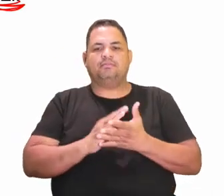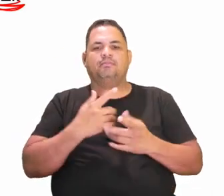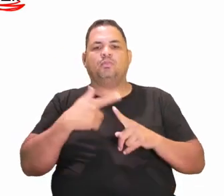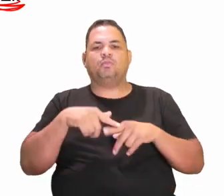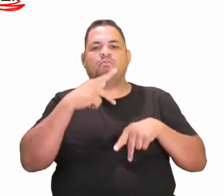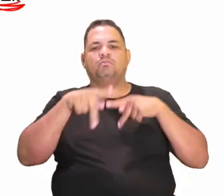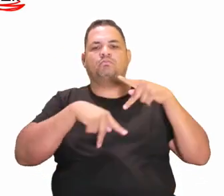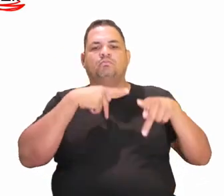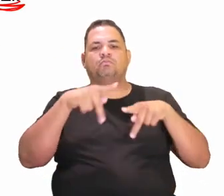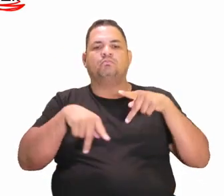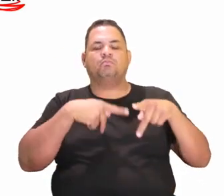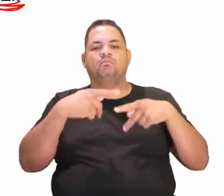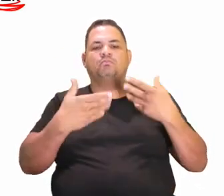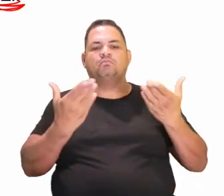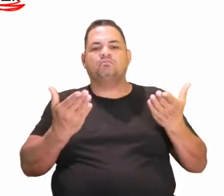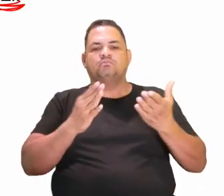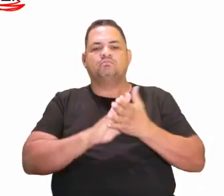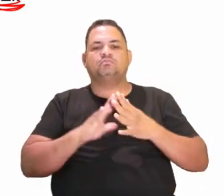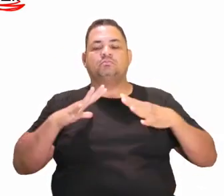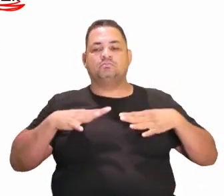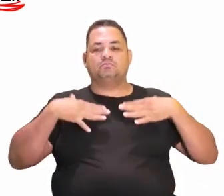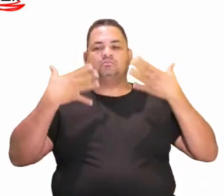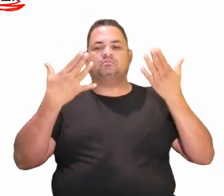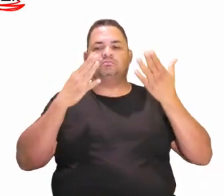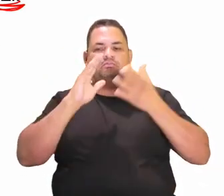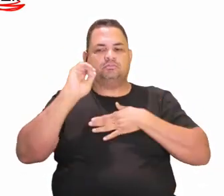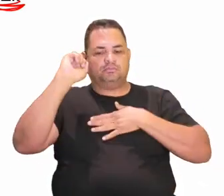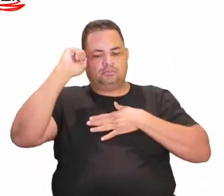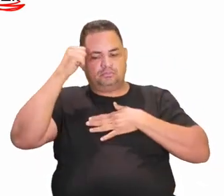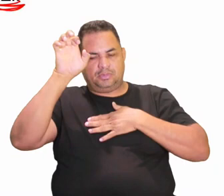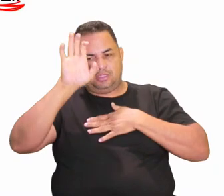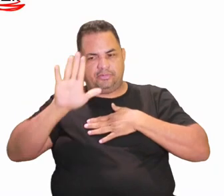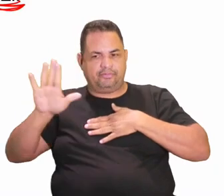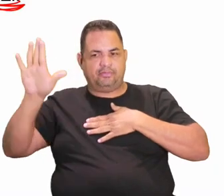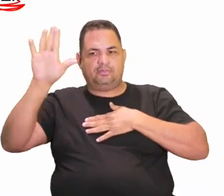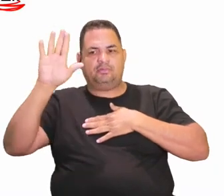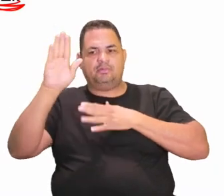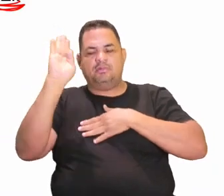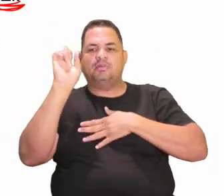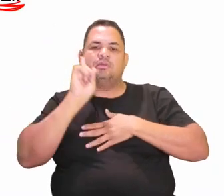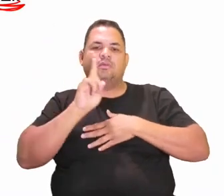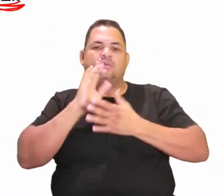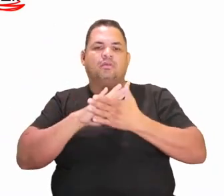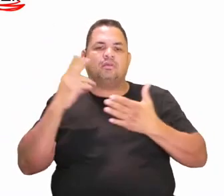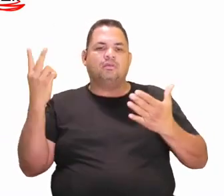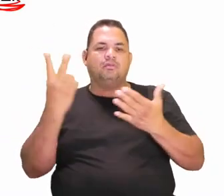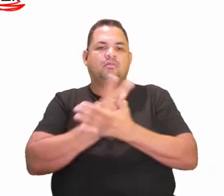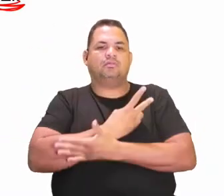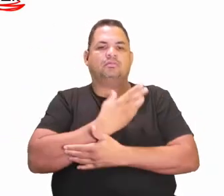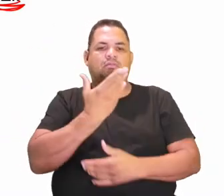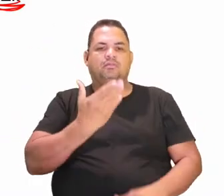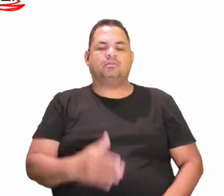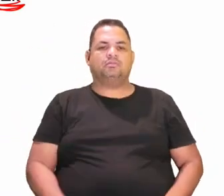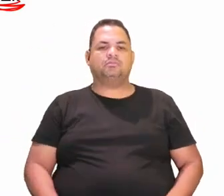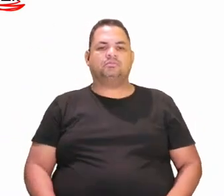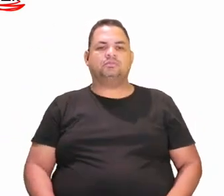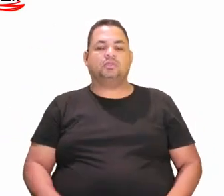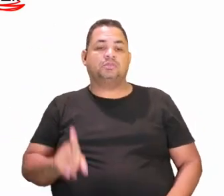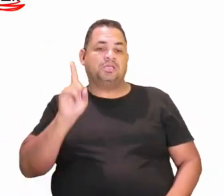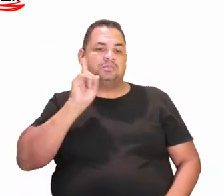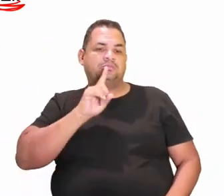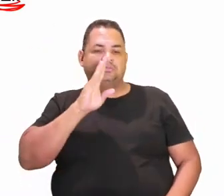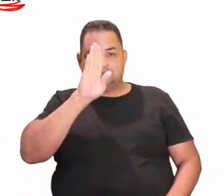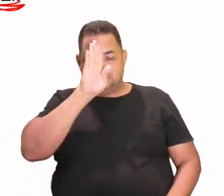popularidade desta festa afro-americana acontece principalmente nos